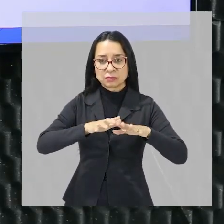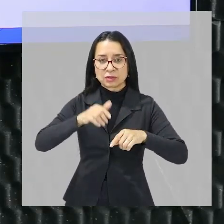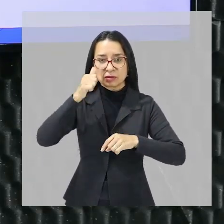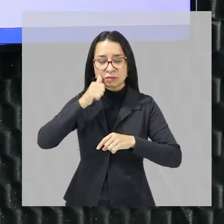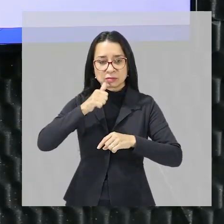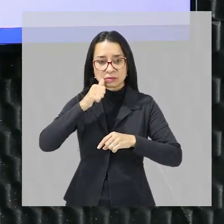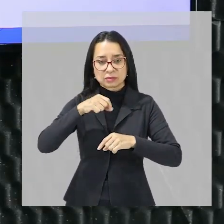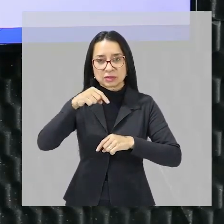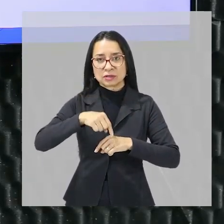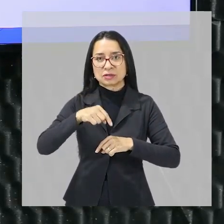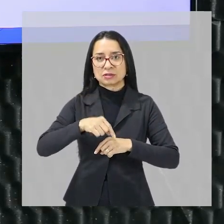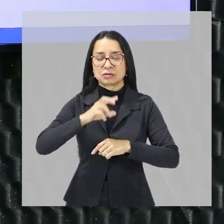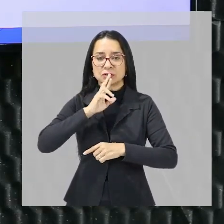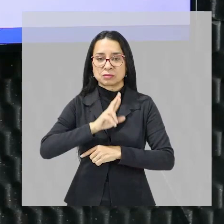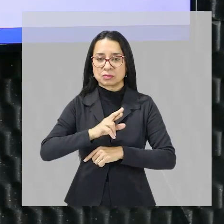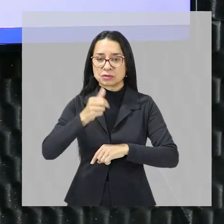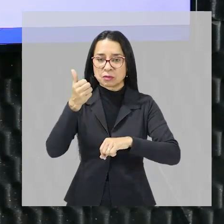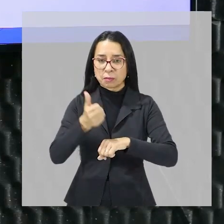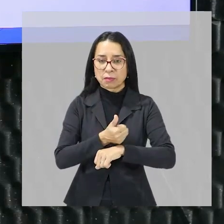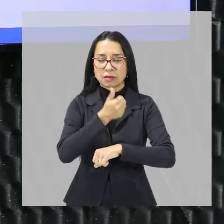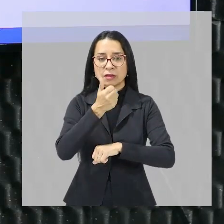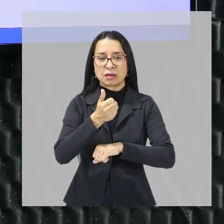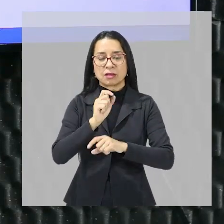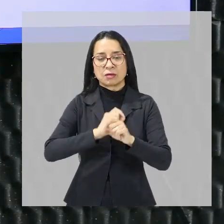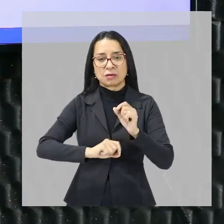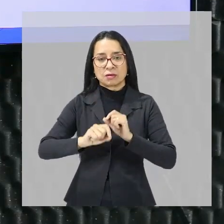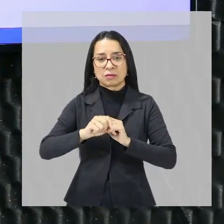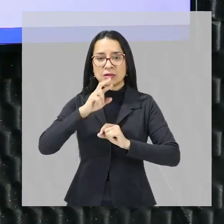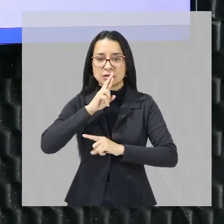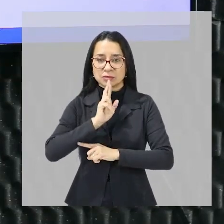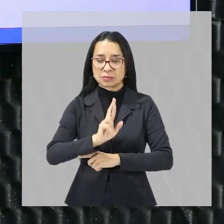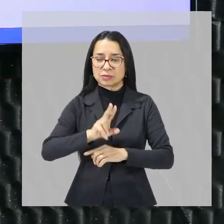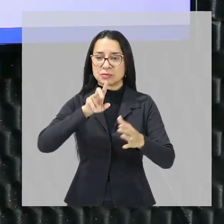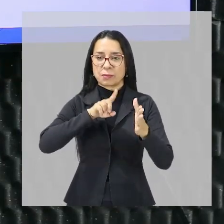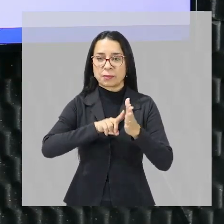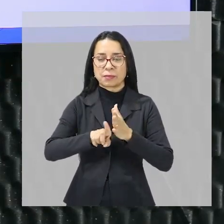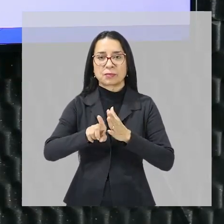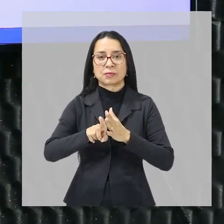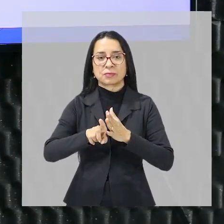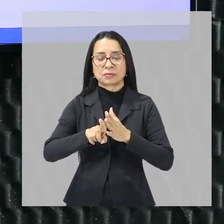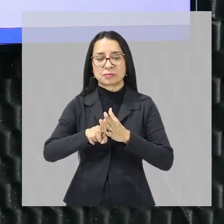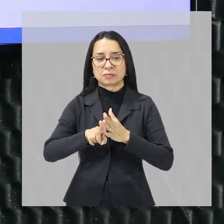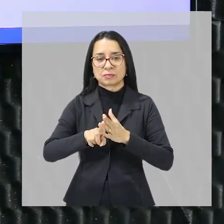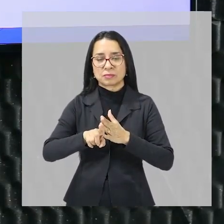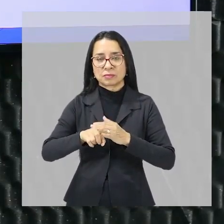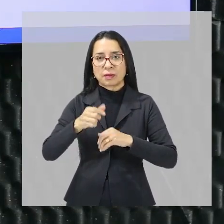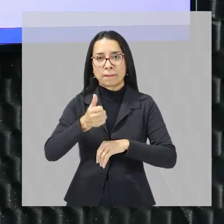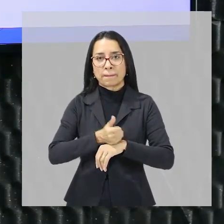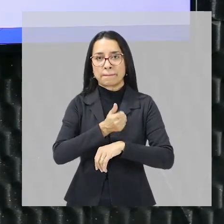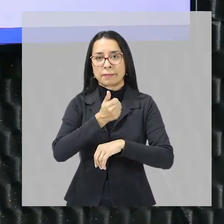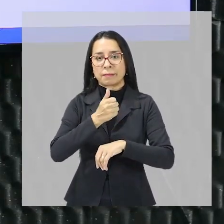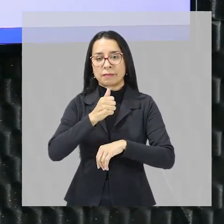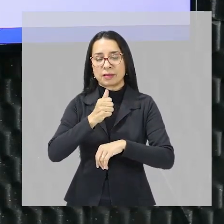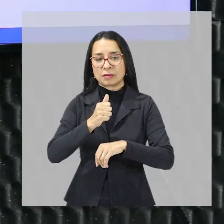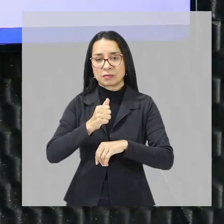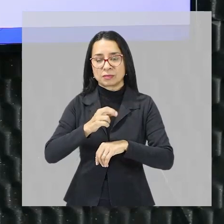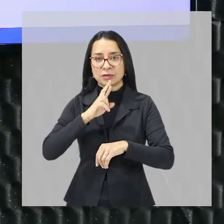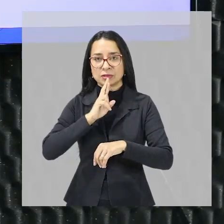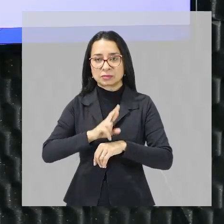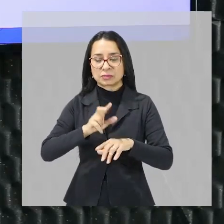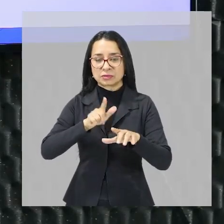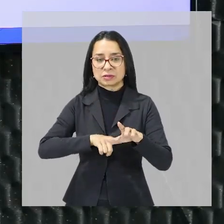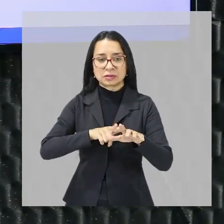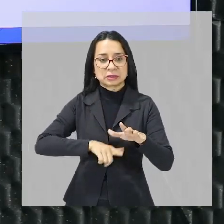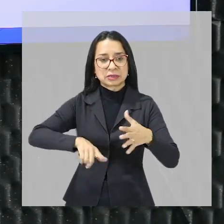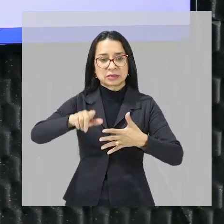a resposta que melhor está respondendo à pergunta, a melhor resposta possível é a letra A,